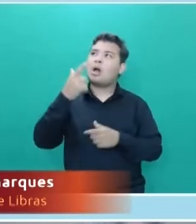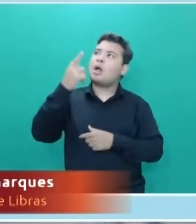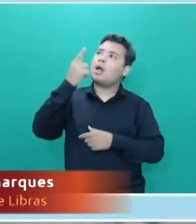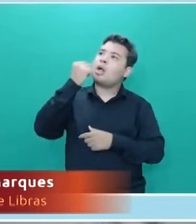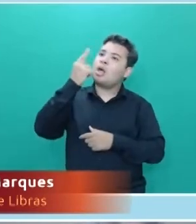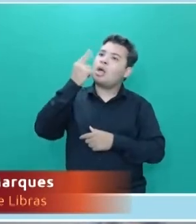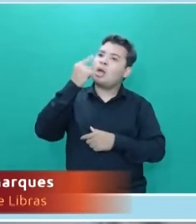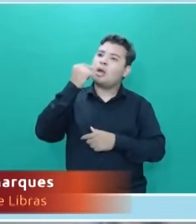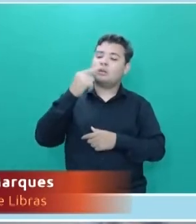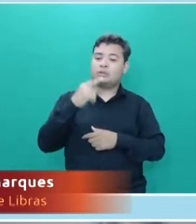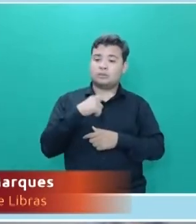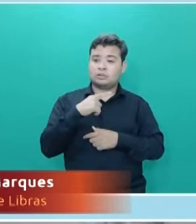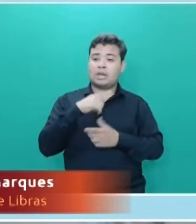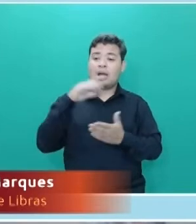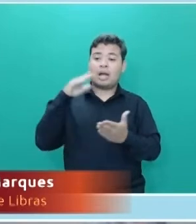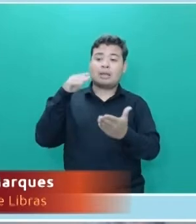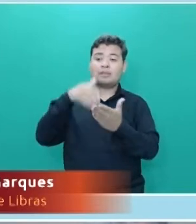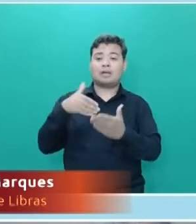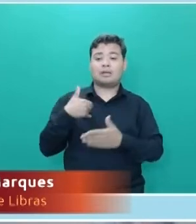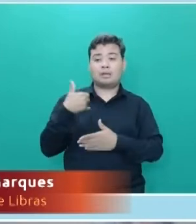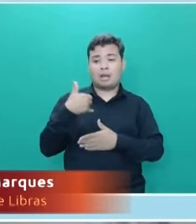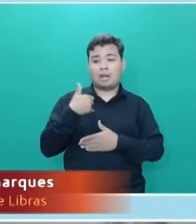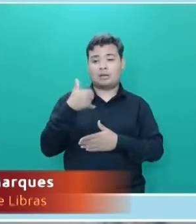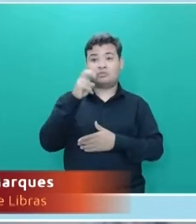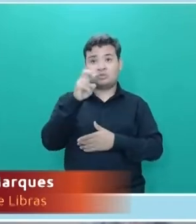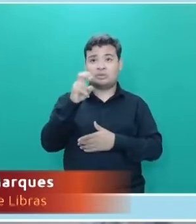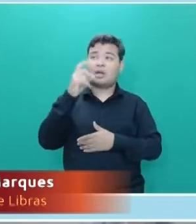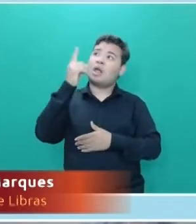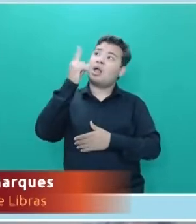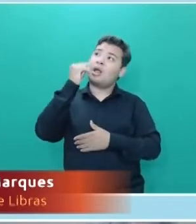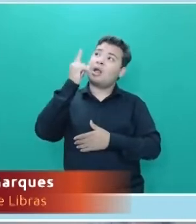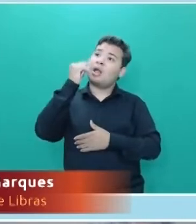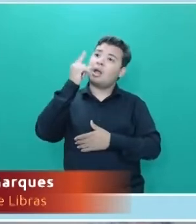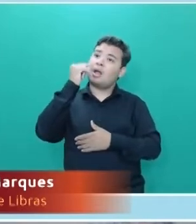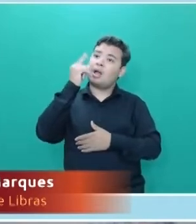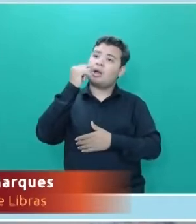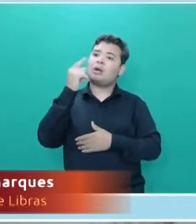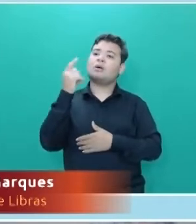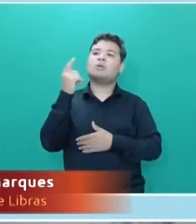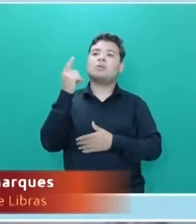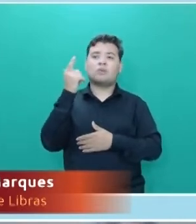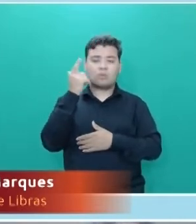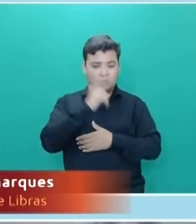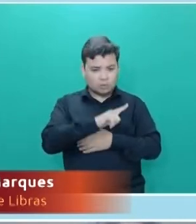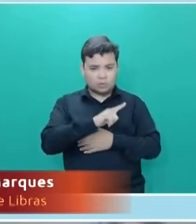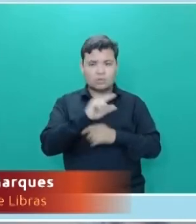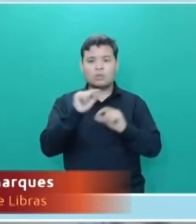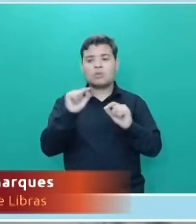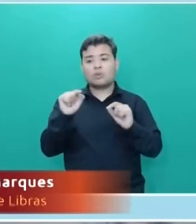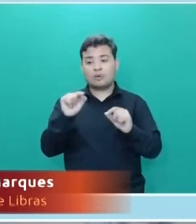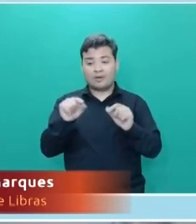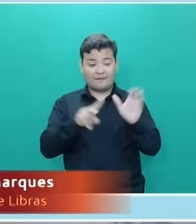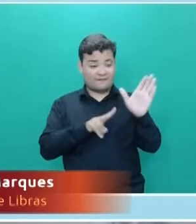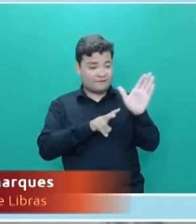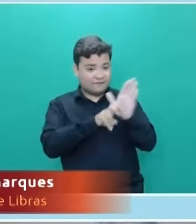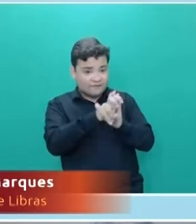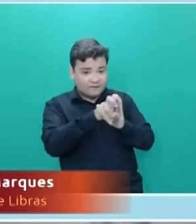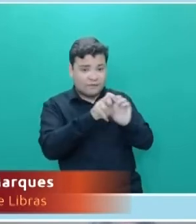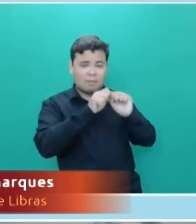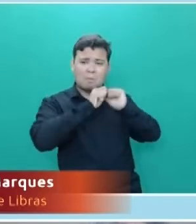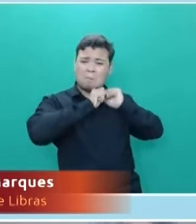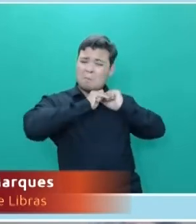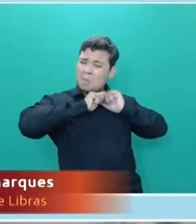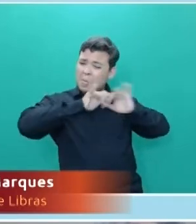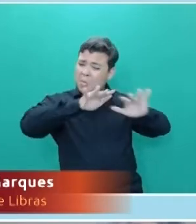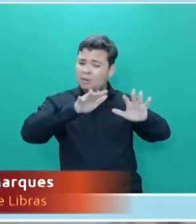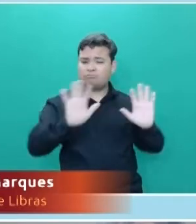doses até os 5 anos de idade. Isso garantiu com que a gente tivesse o vírus controlado. O que